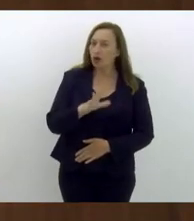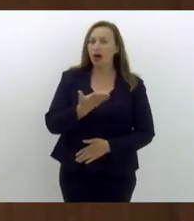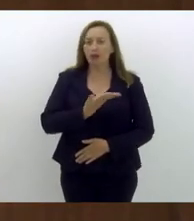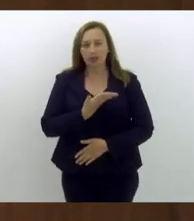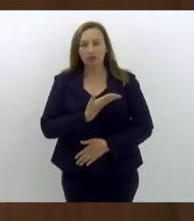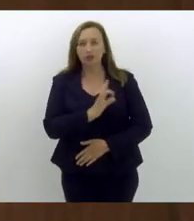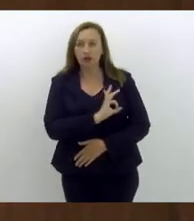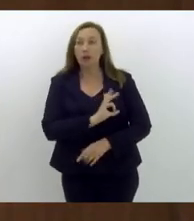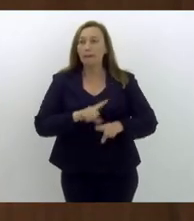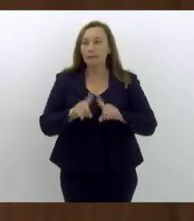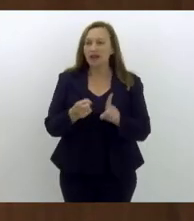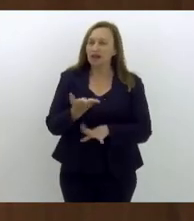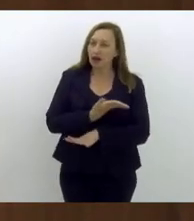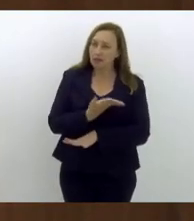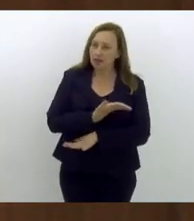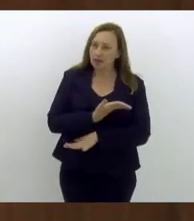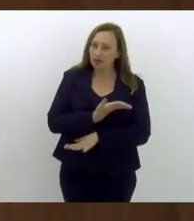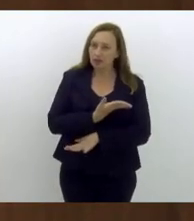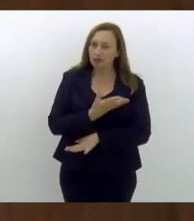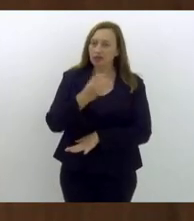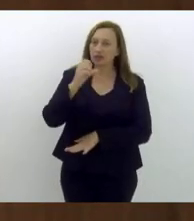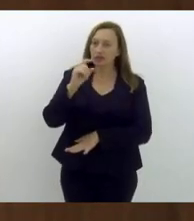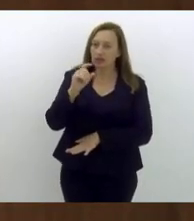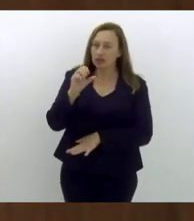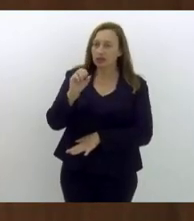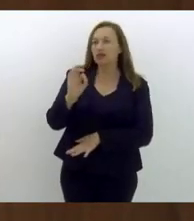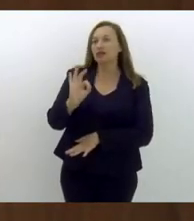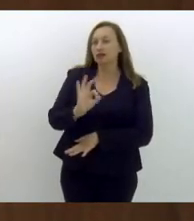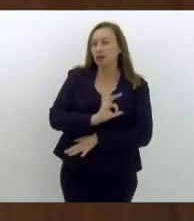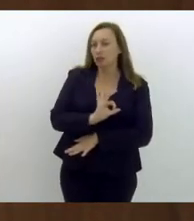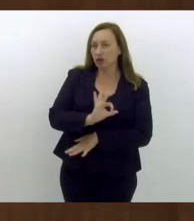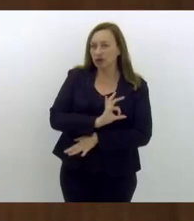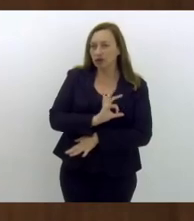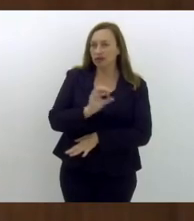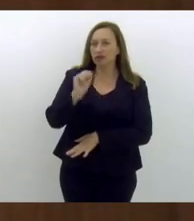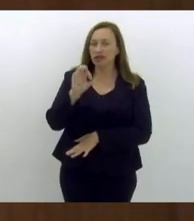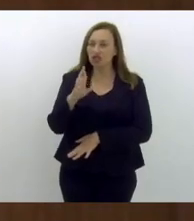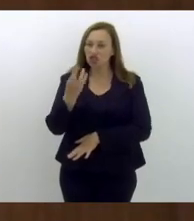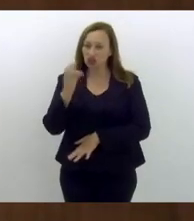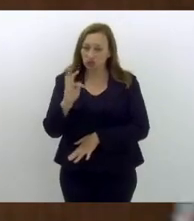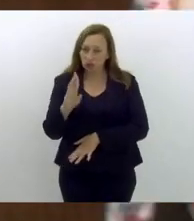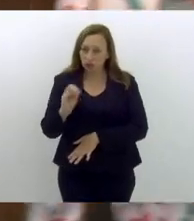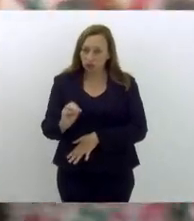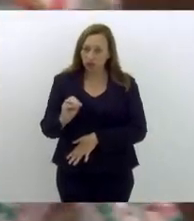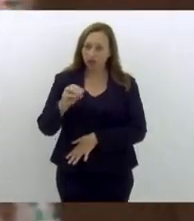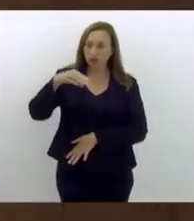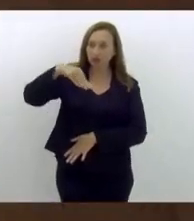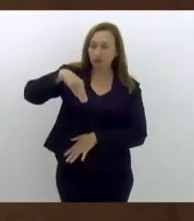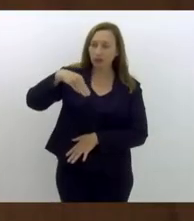amigo, Sargento Marconi, primeiro Sargento Marconi, que nós vimos ontem na televisão, que